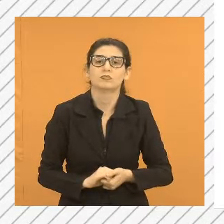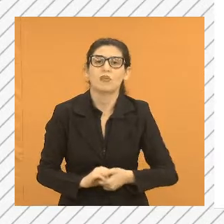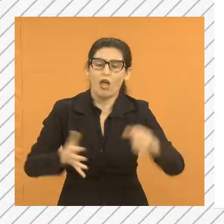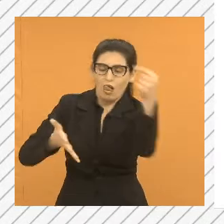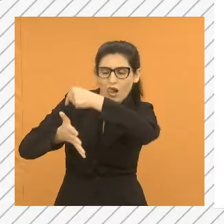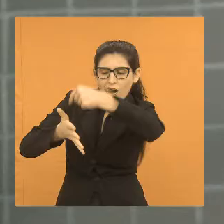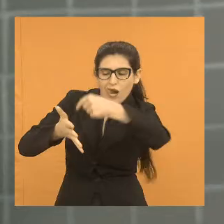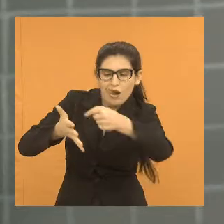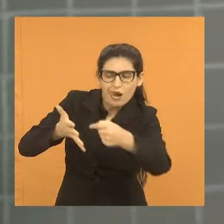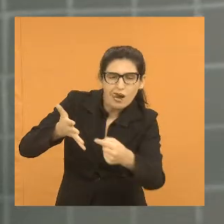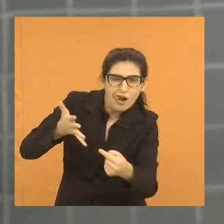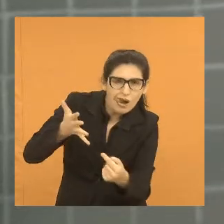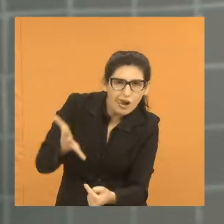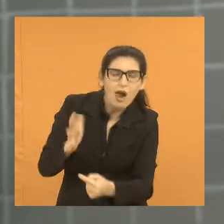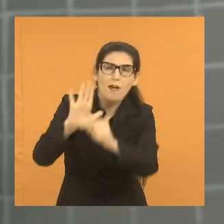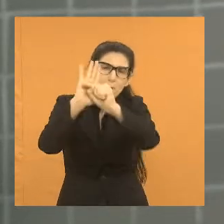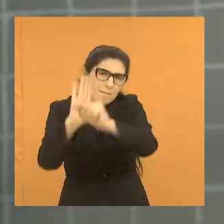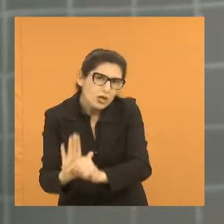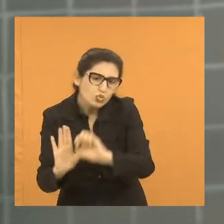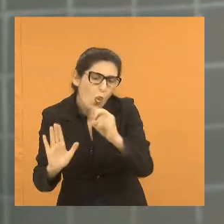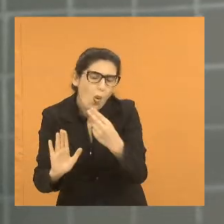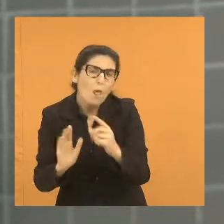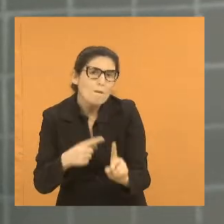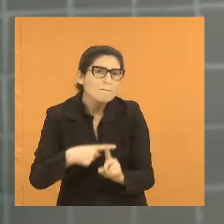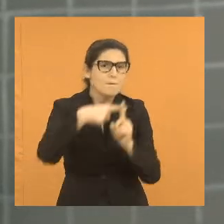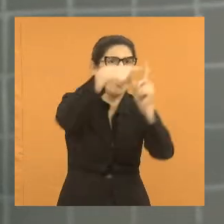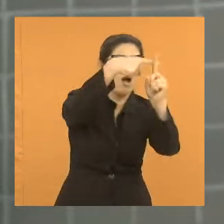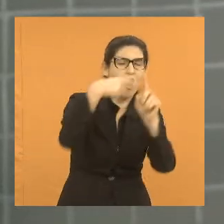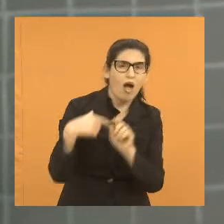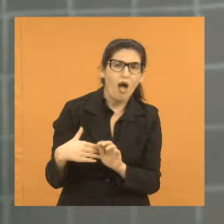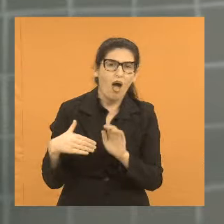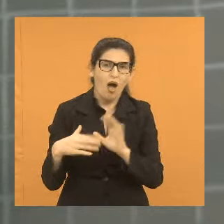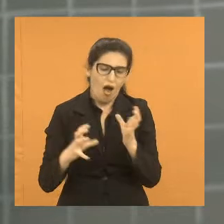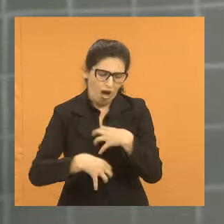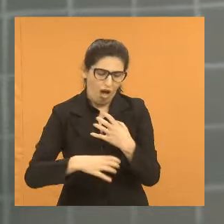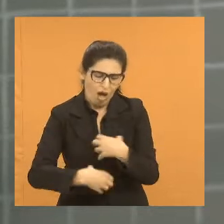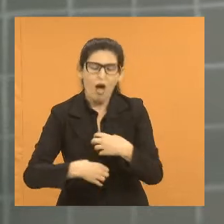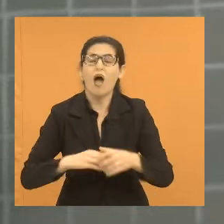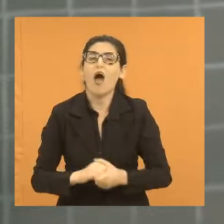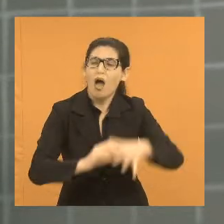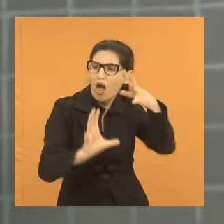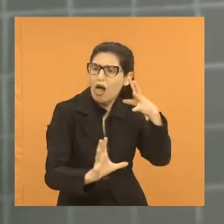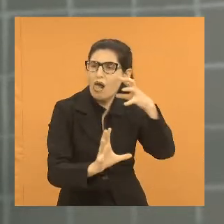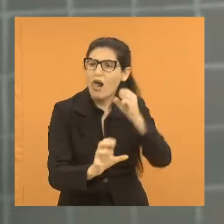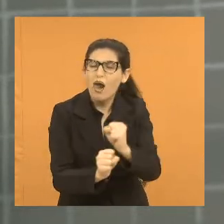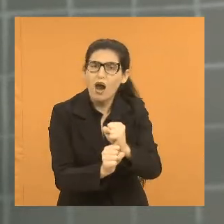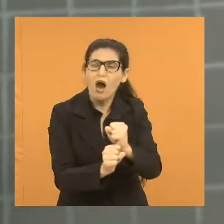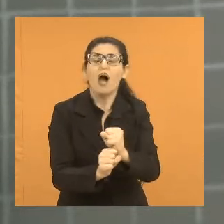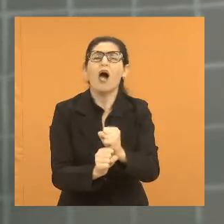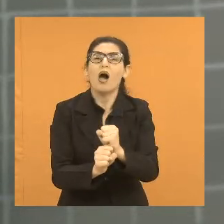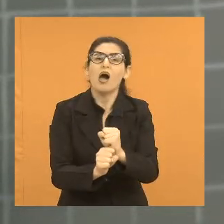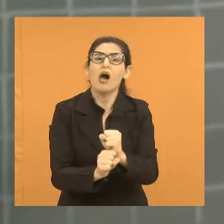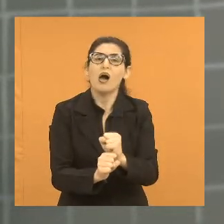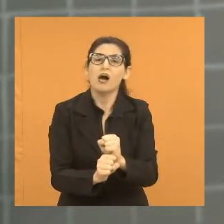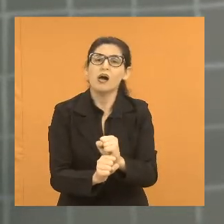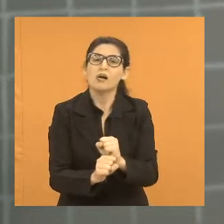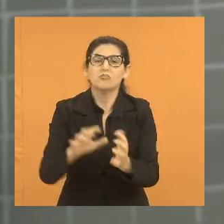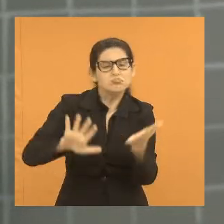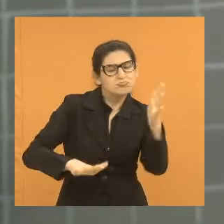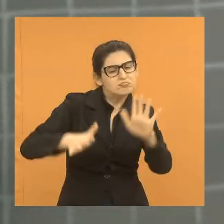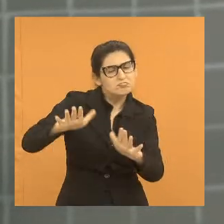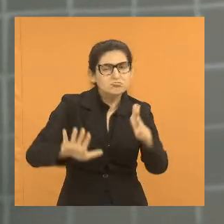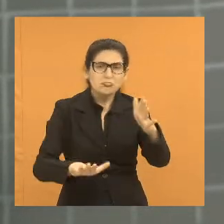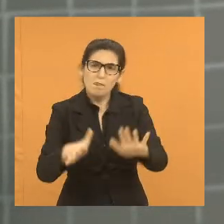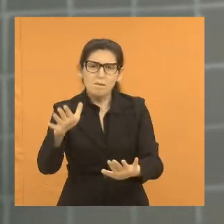pequenas variações para menos ou para mais, resultando, no entanto, numa pequena variação a